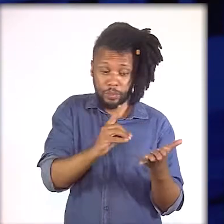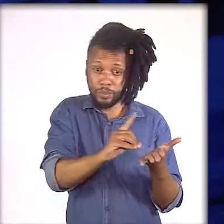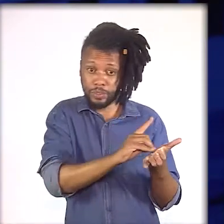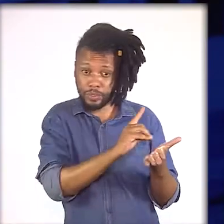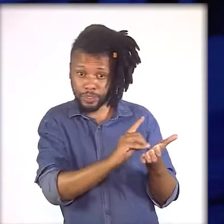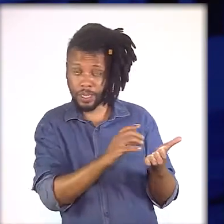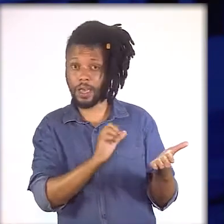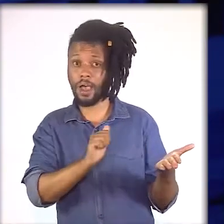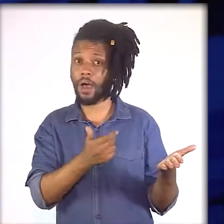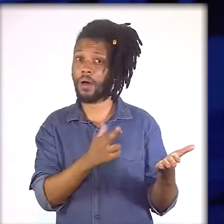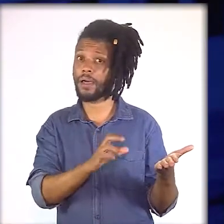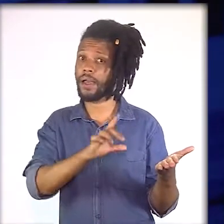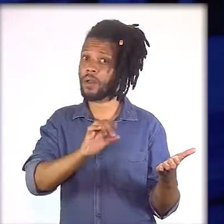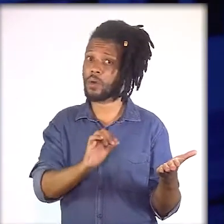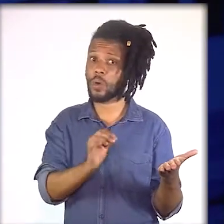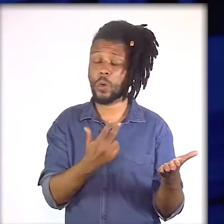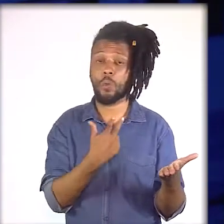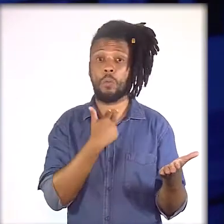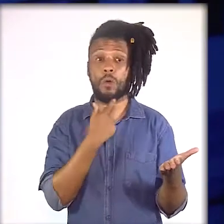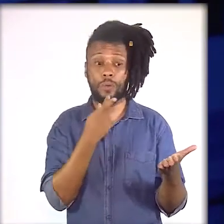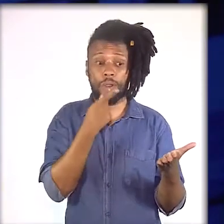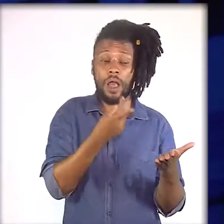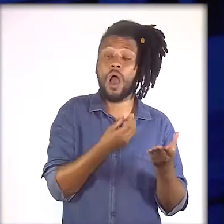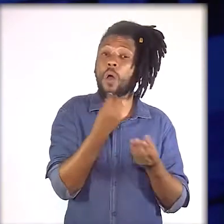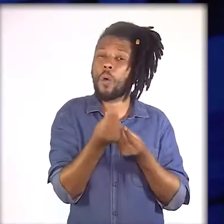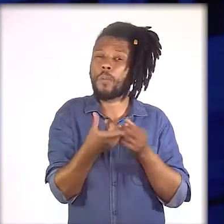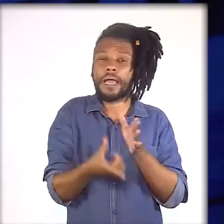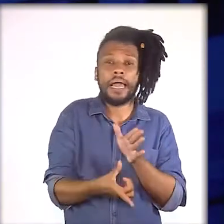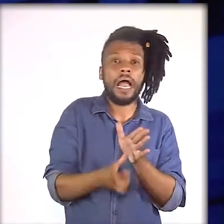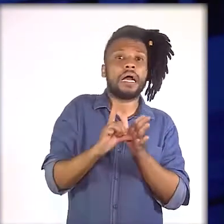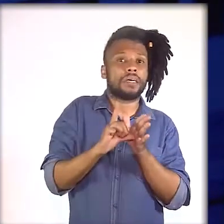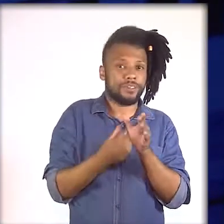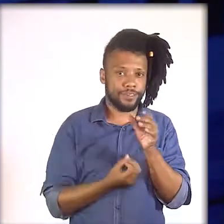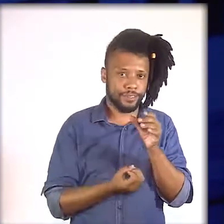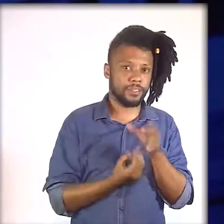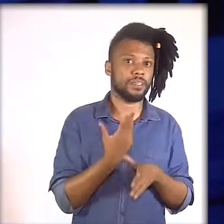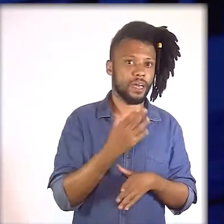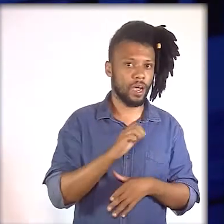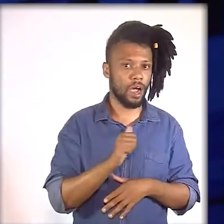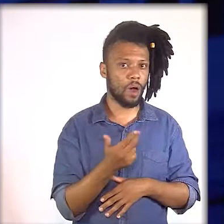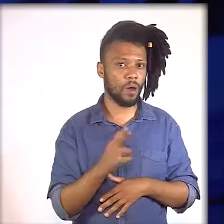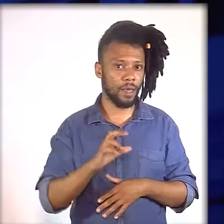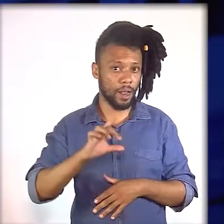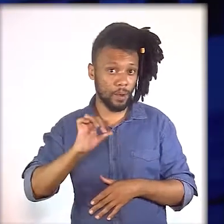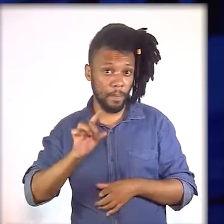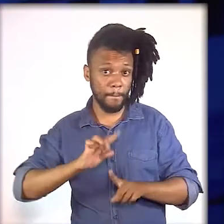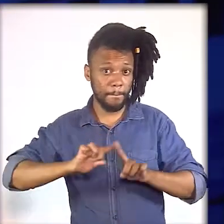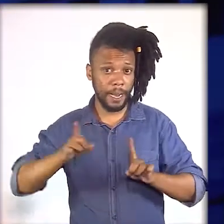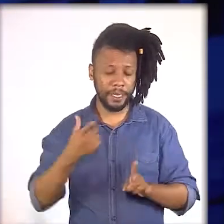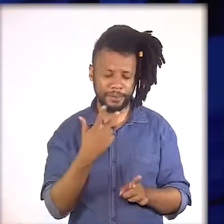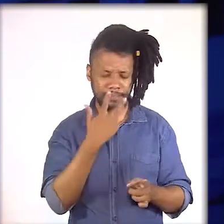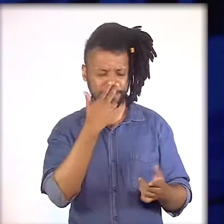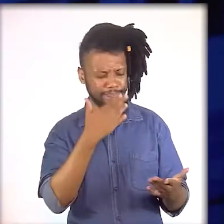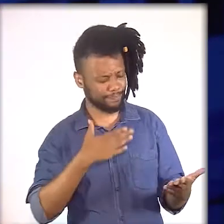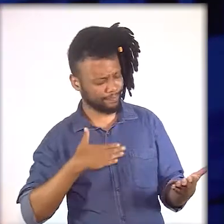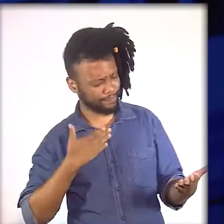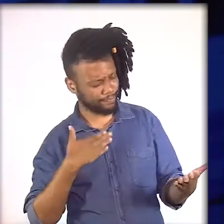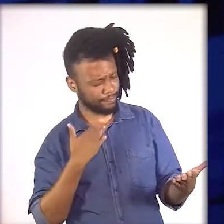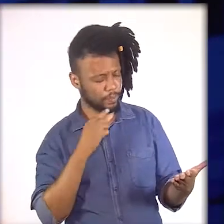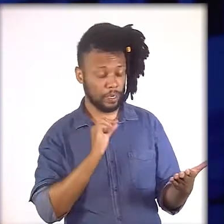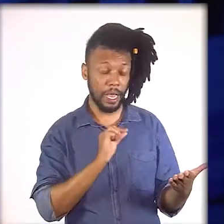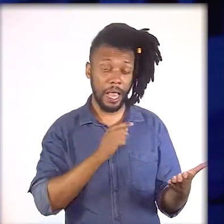Aurélio, não posso dizer como é que era a vida antes dele, mas me passou a impressão, principalmente lendo o